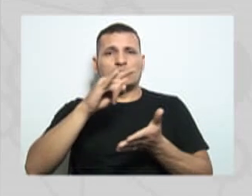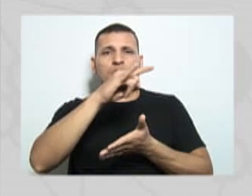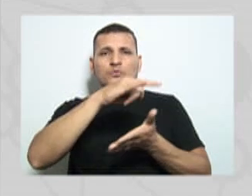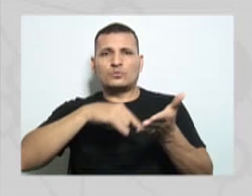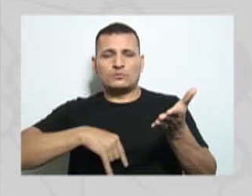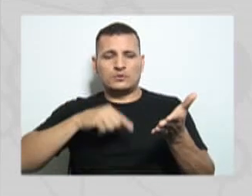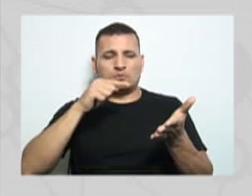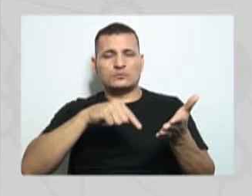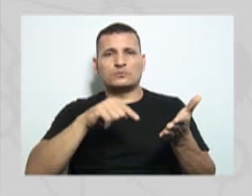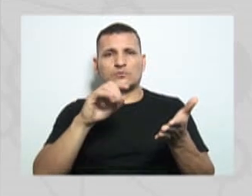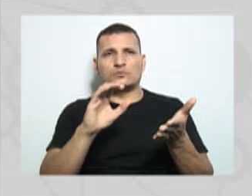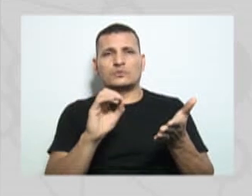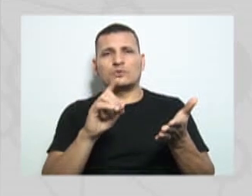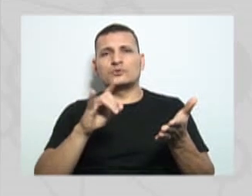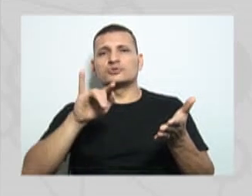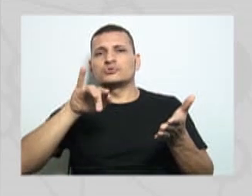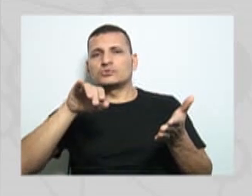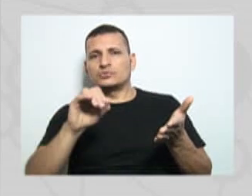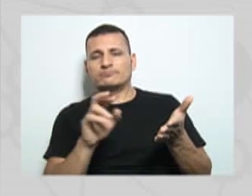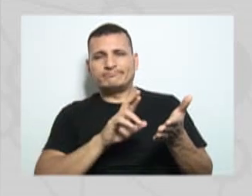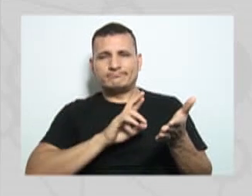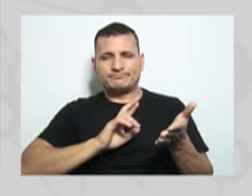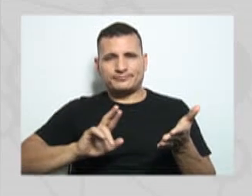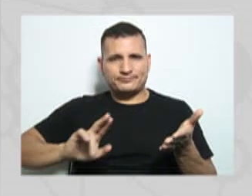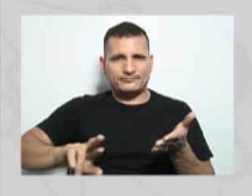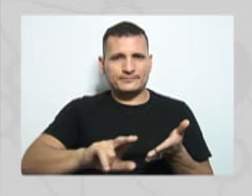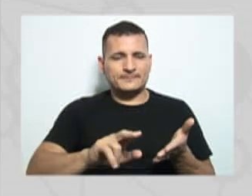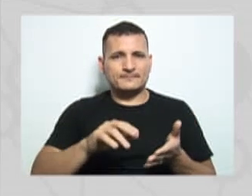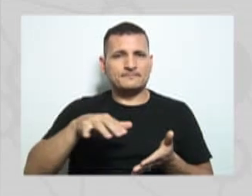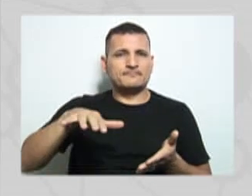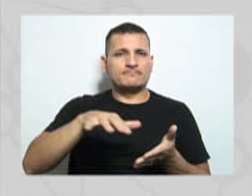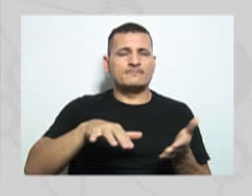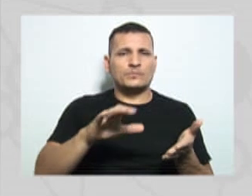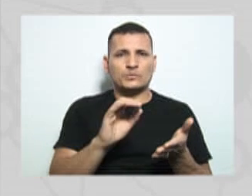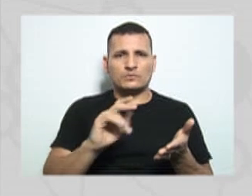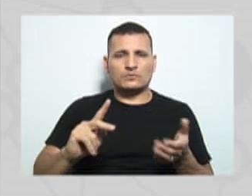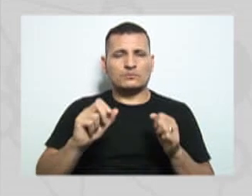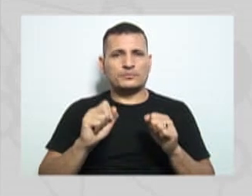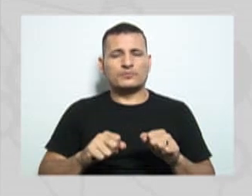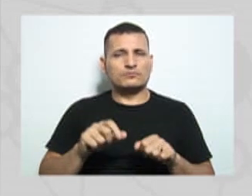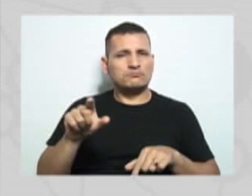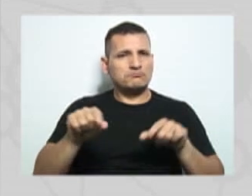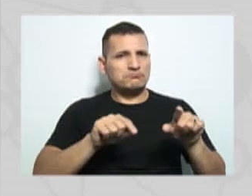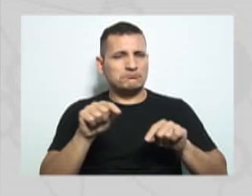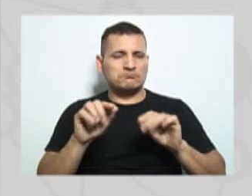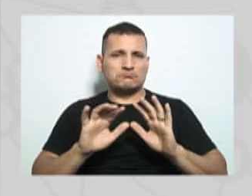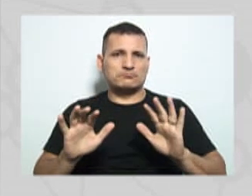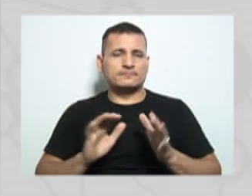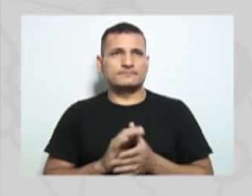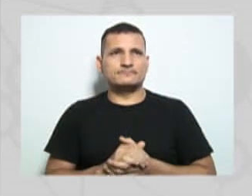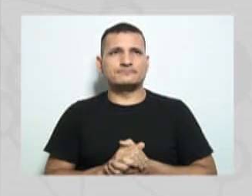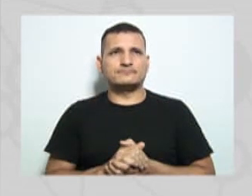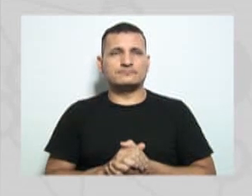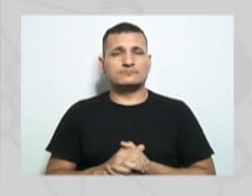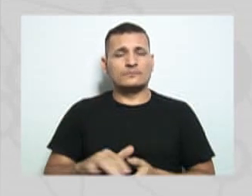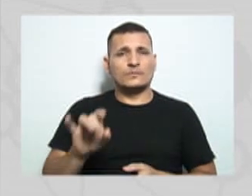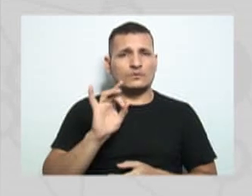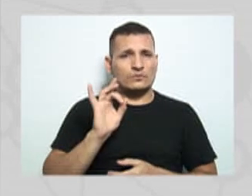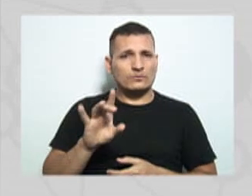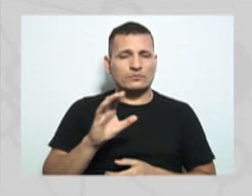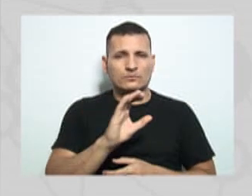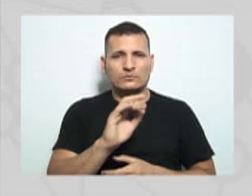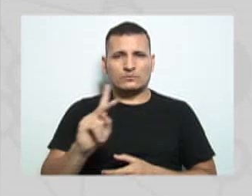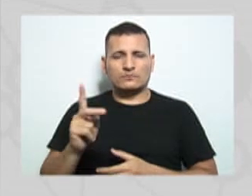recolhimento diferente. Ramos de cooperativas que podem optar por cada regime. Somente as cooperativas